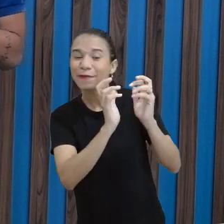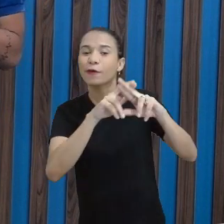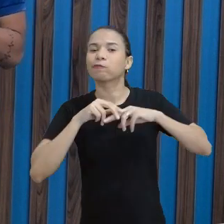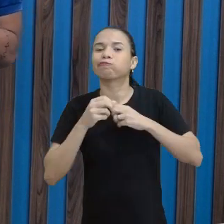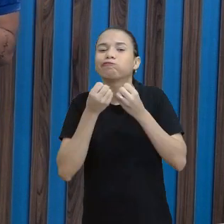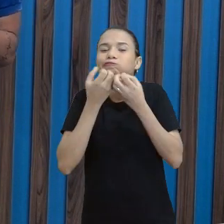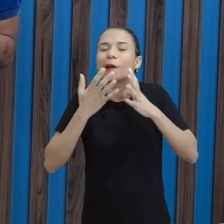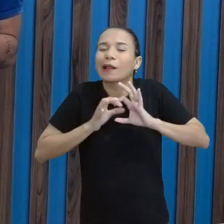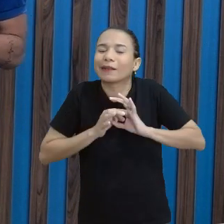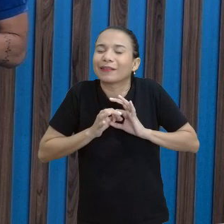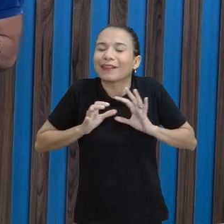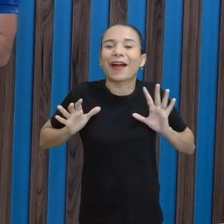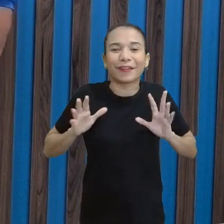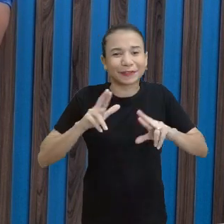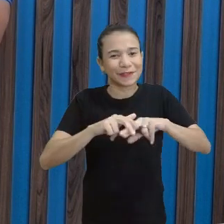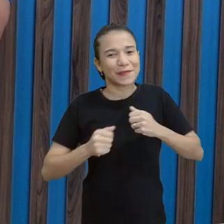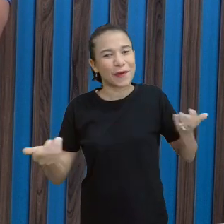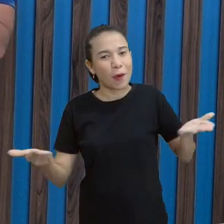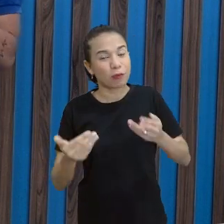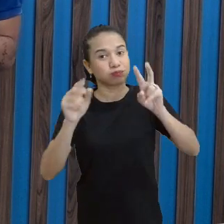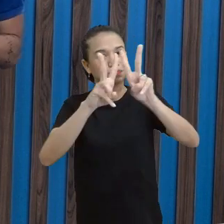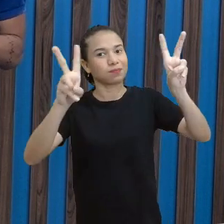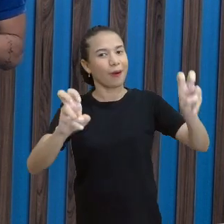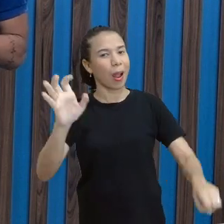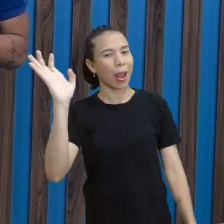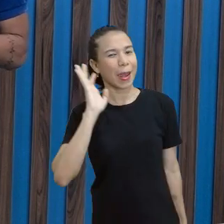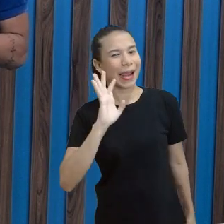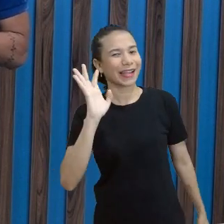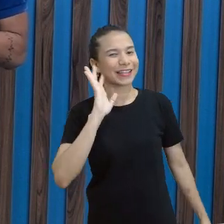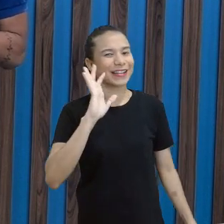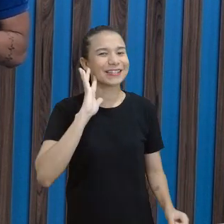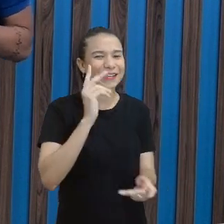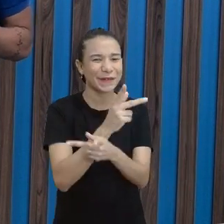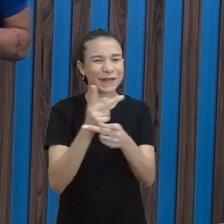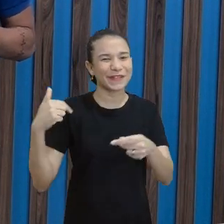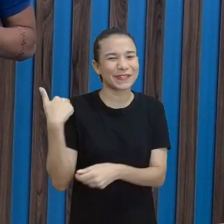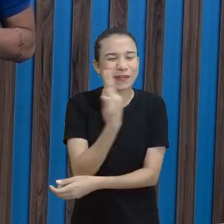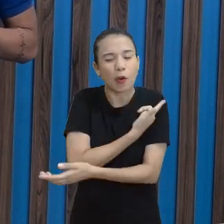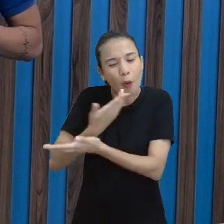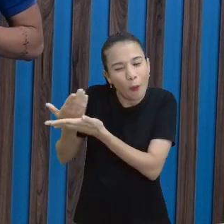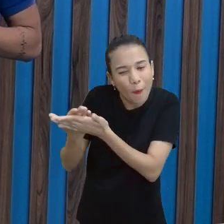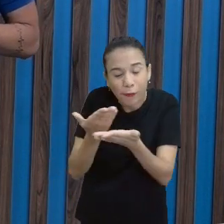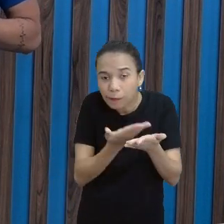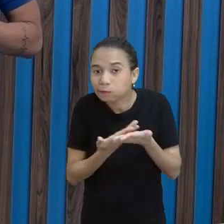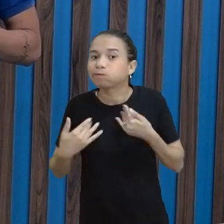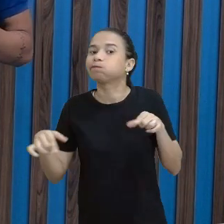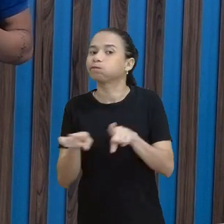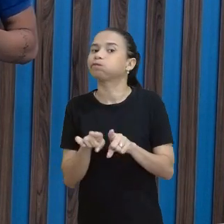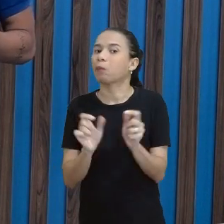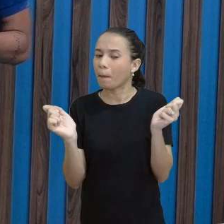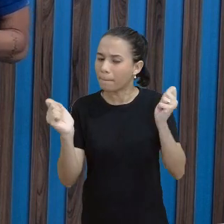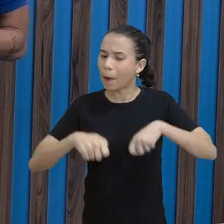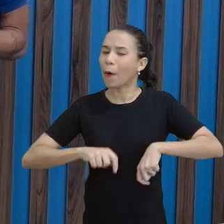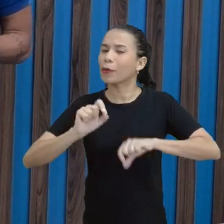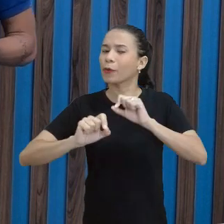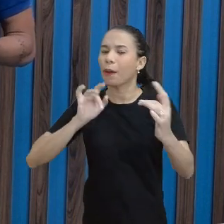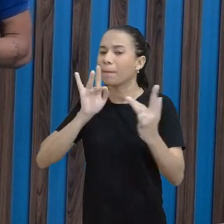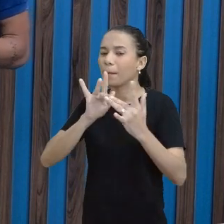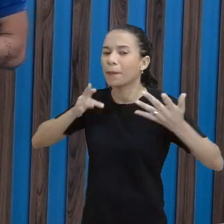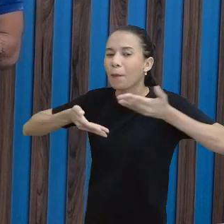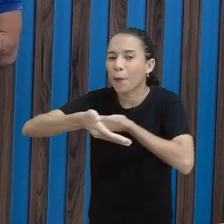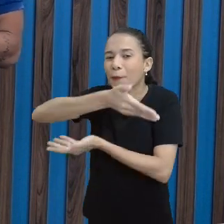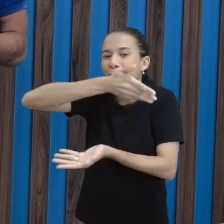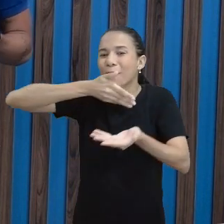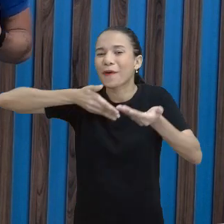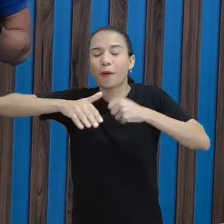Então fiquem à vontade, que hoje tem um assunto massa aí para a gente trabalhar. Vocês vão poder interagir,